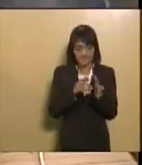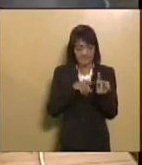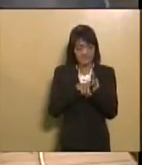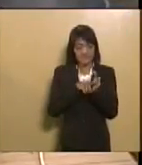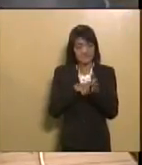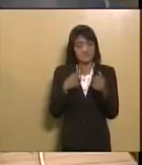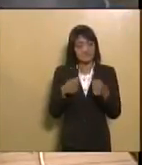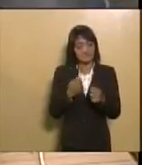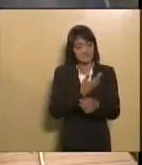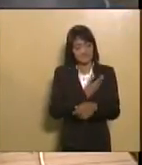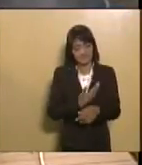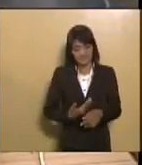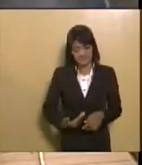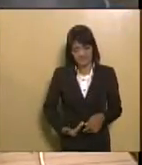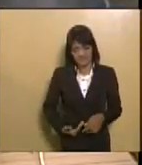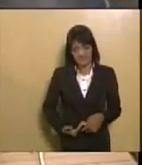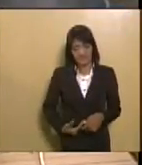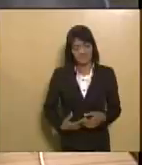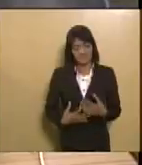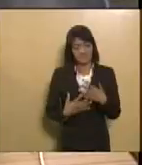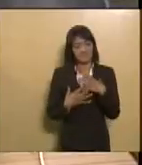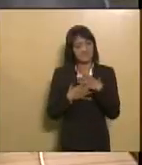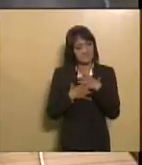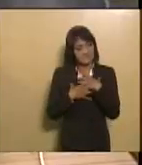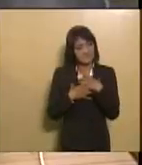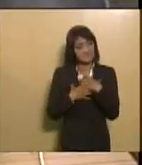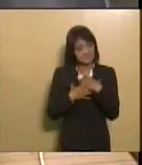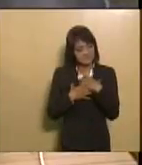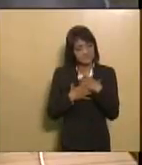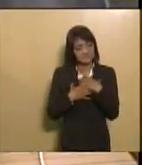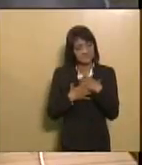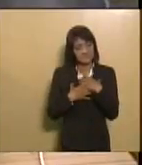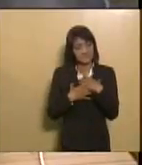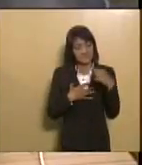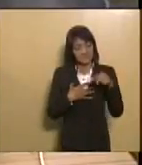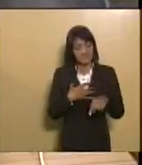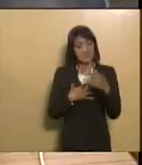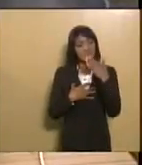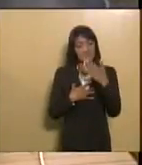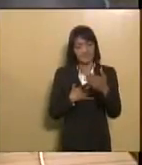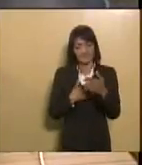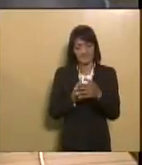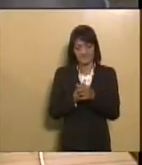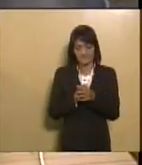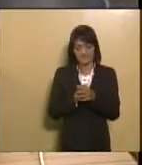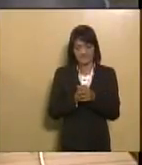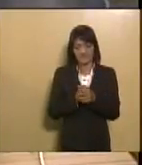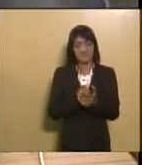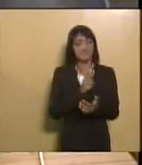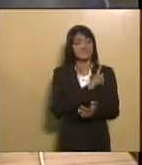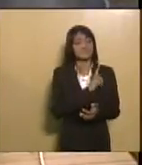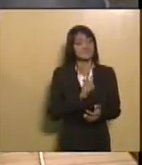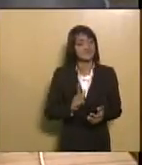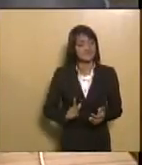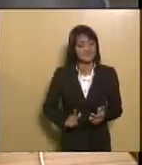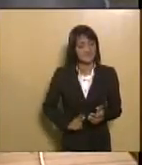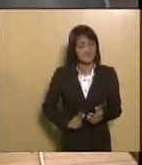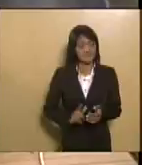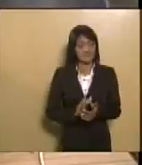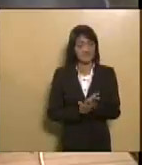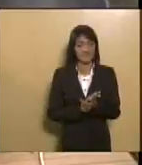o governo tenha sensibilidade. E a gente faz aqui um apelo, né, ao governador, para que